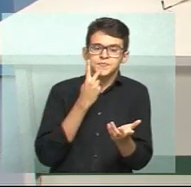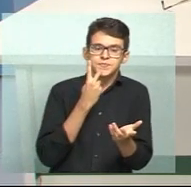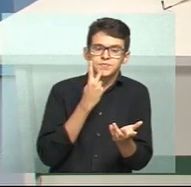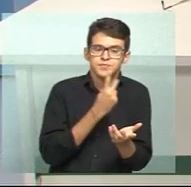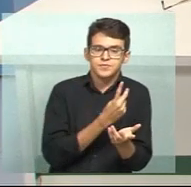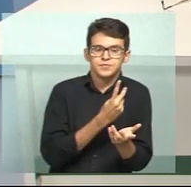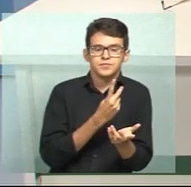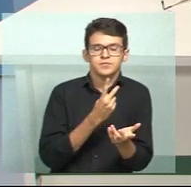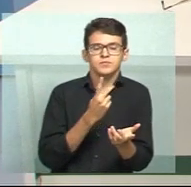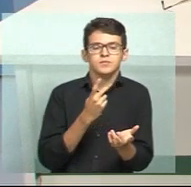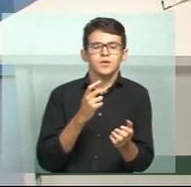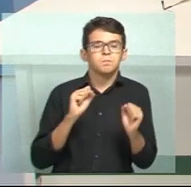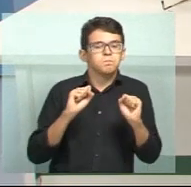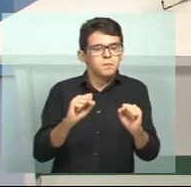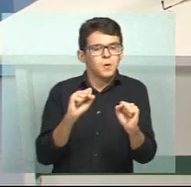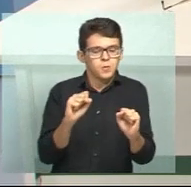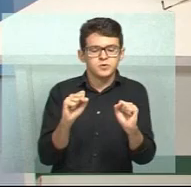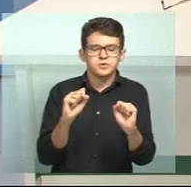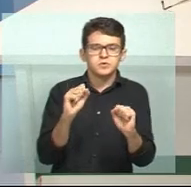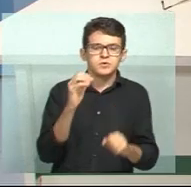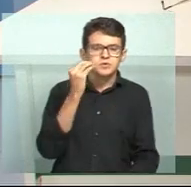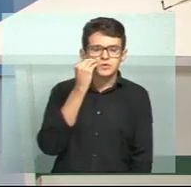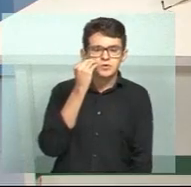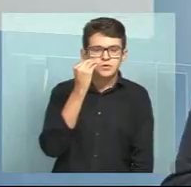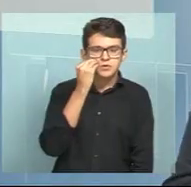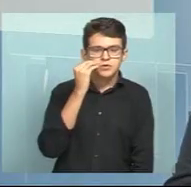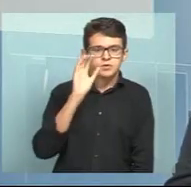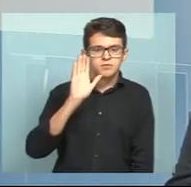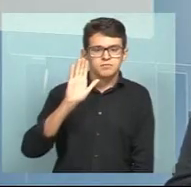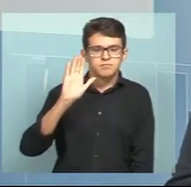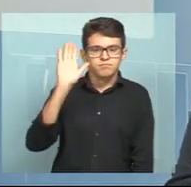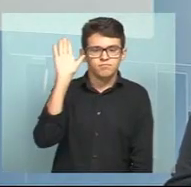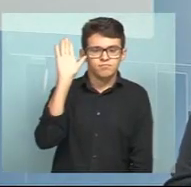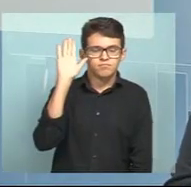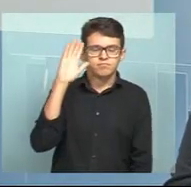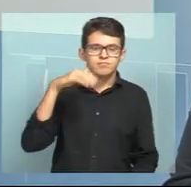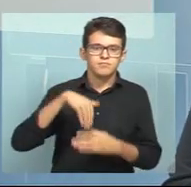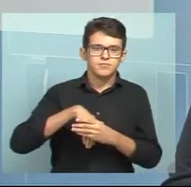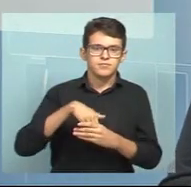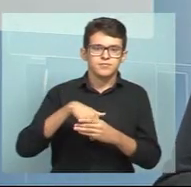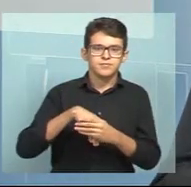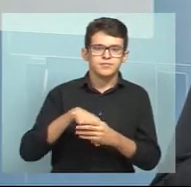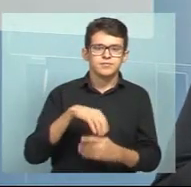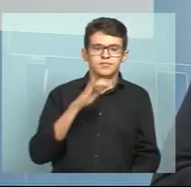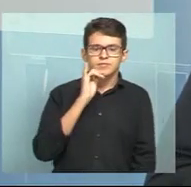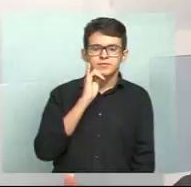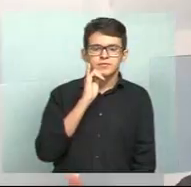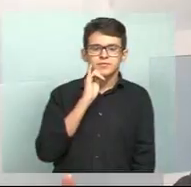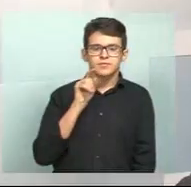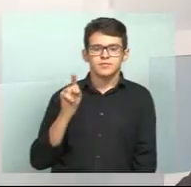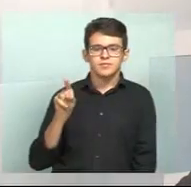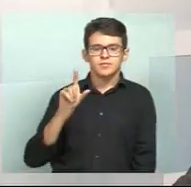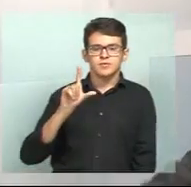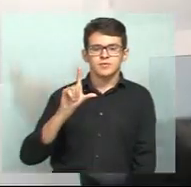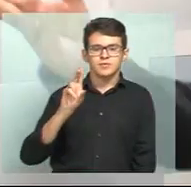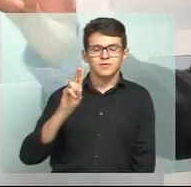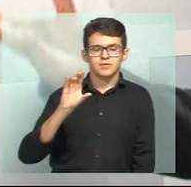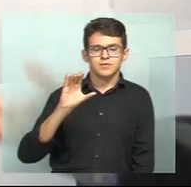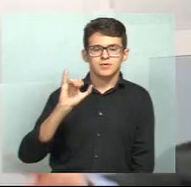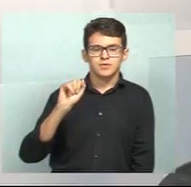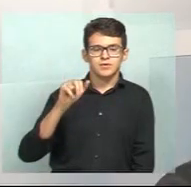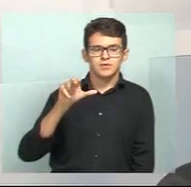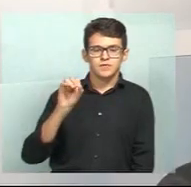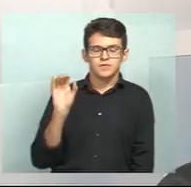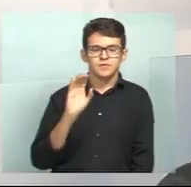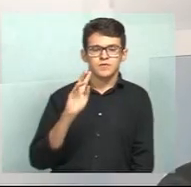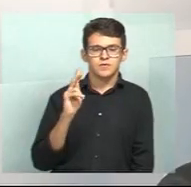quem tem grandes possibilidades, né, é o Luciano Huck. Quer, né, dizer, uma coisa assim, uma loucura, loucura. Vou usar o termo